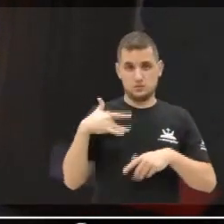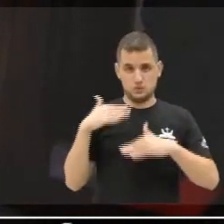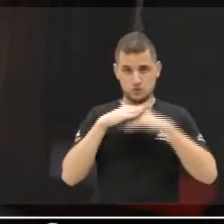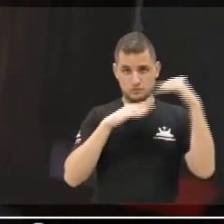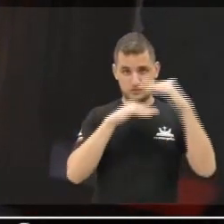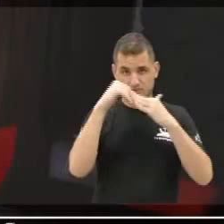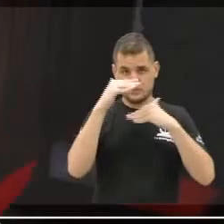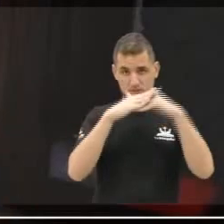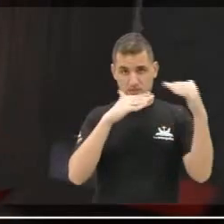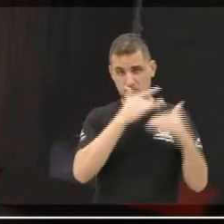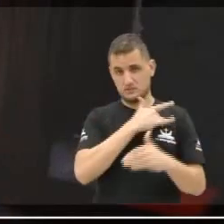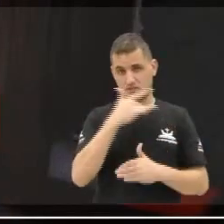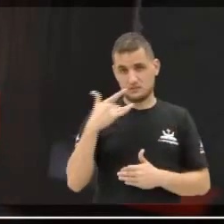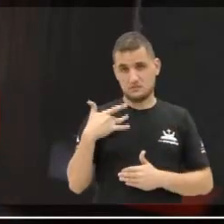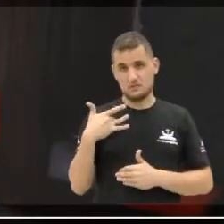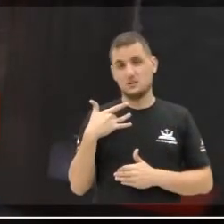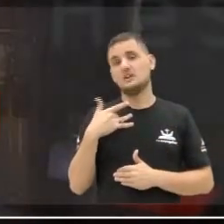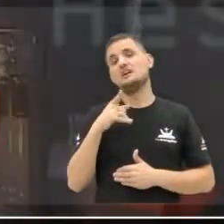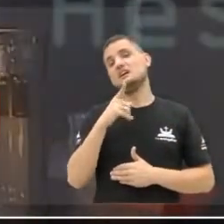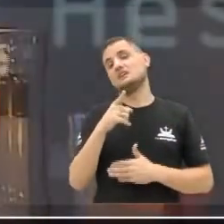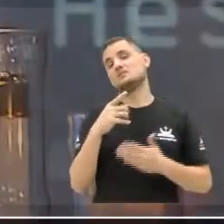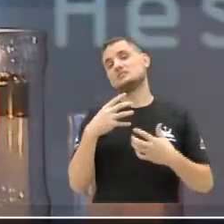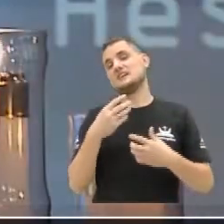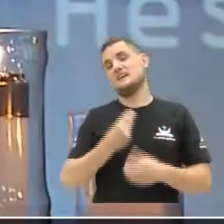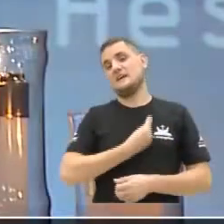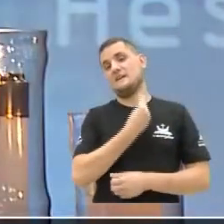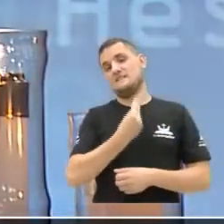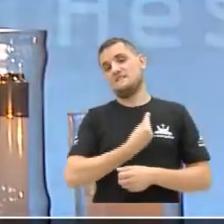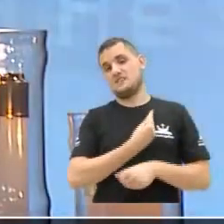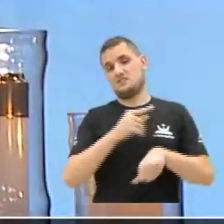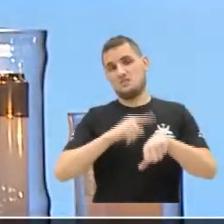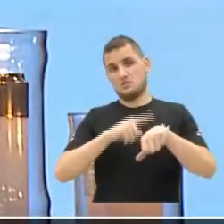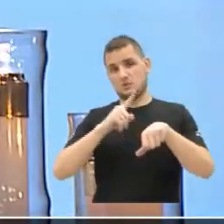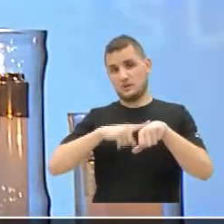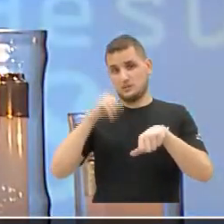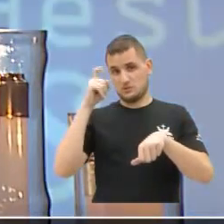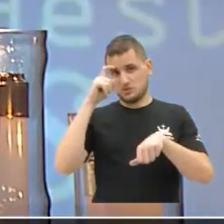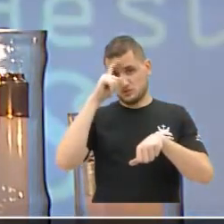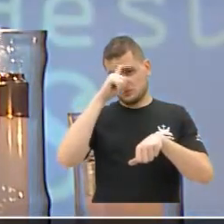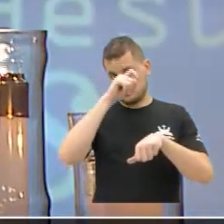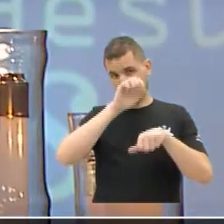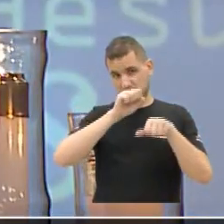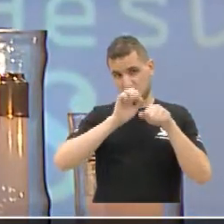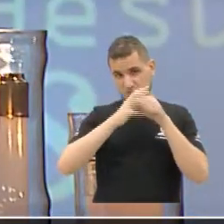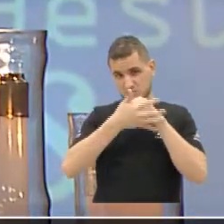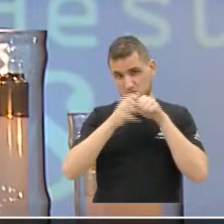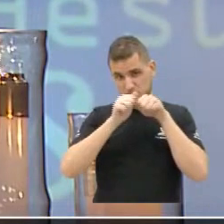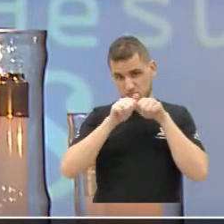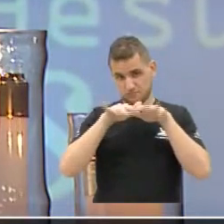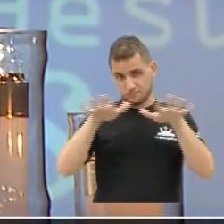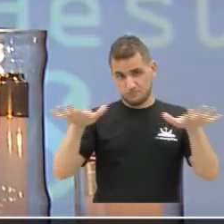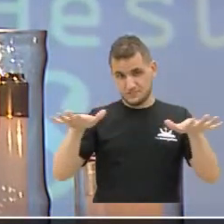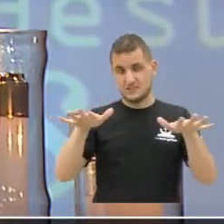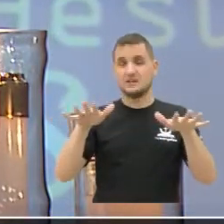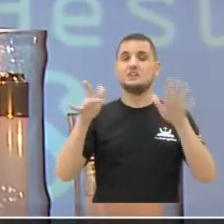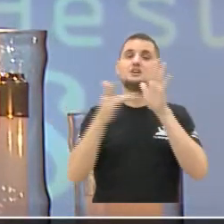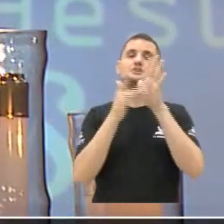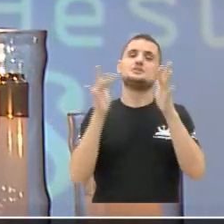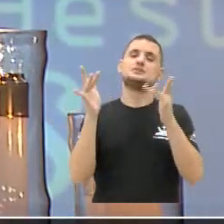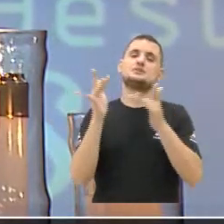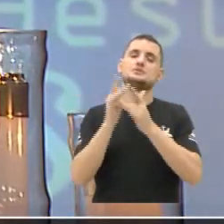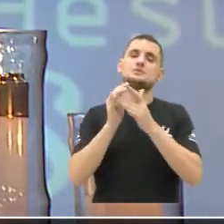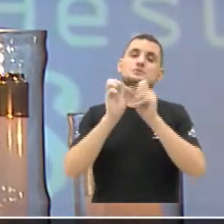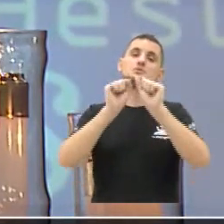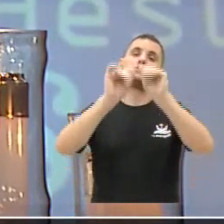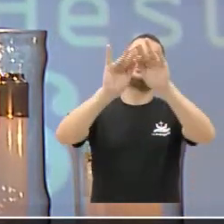e você tem lidado com um momento tão difícil na pandemia. Jesus está curando você, o medo